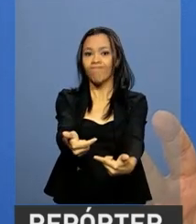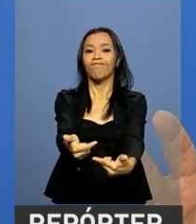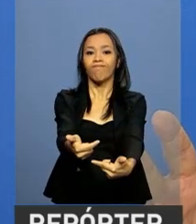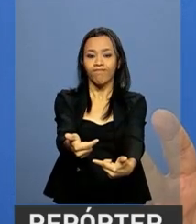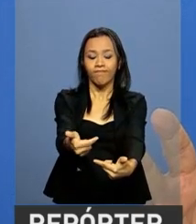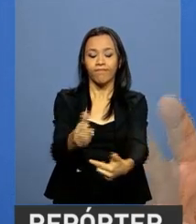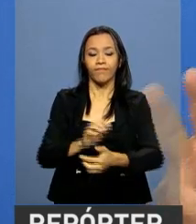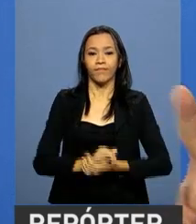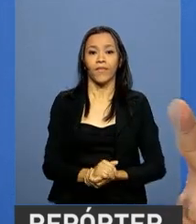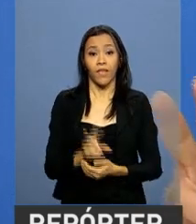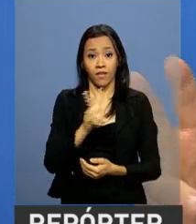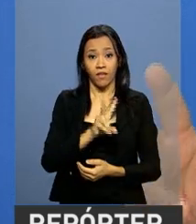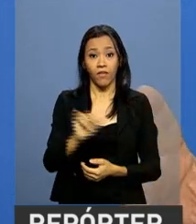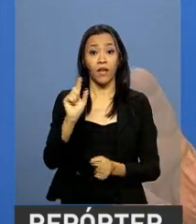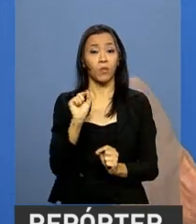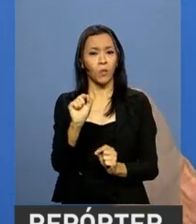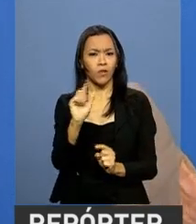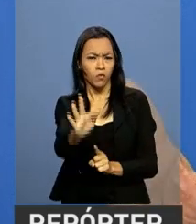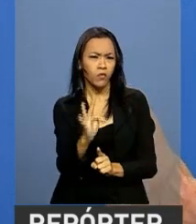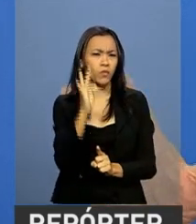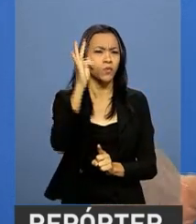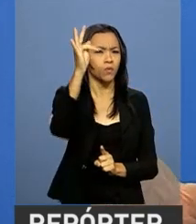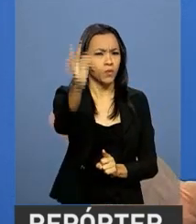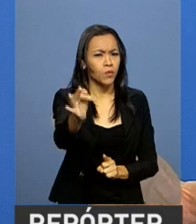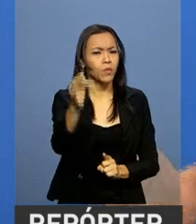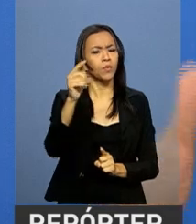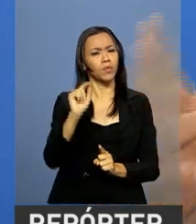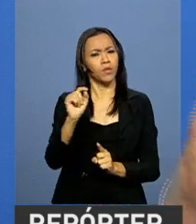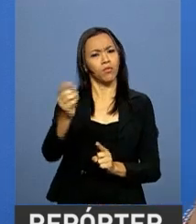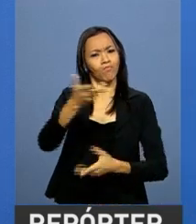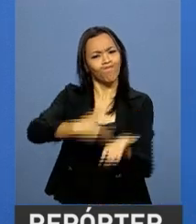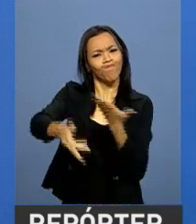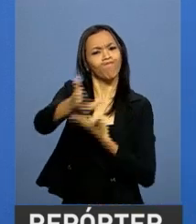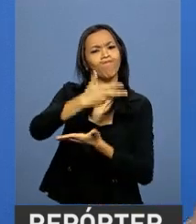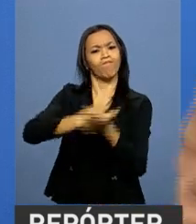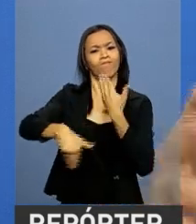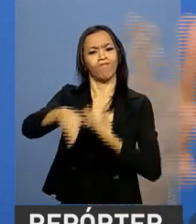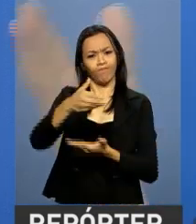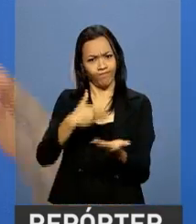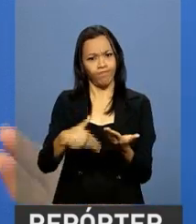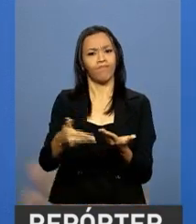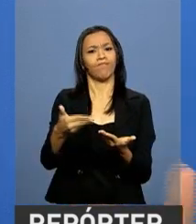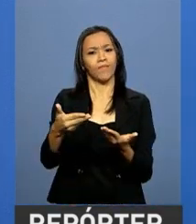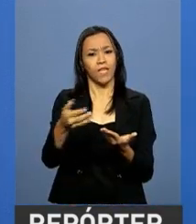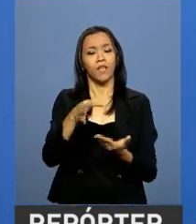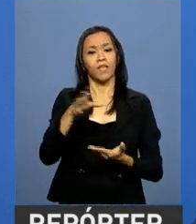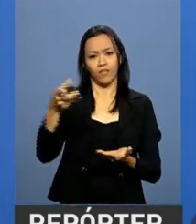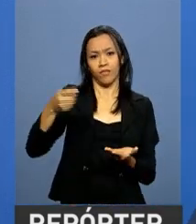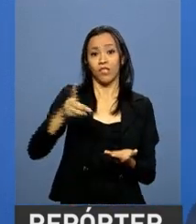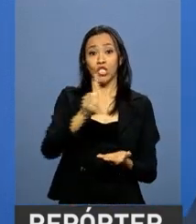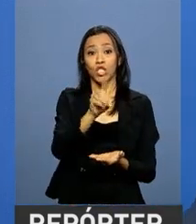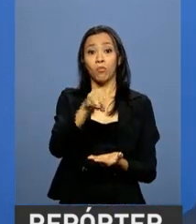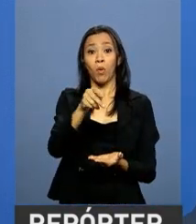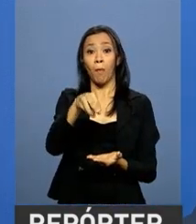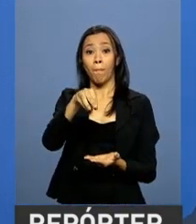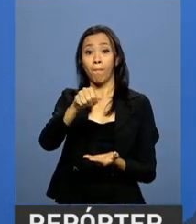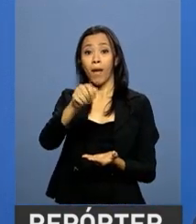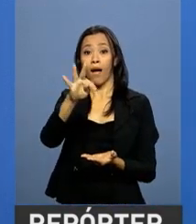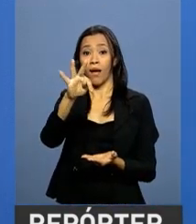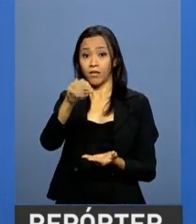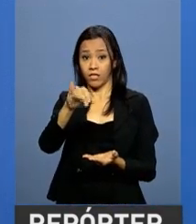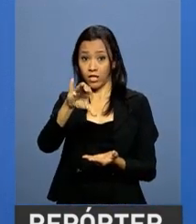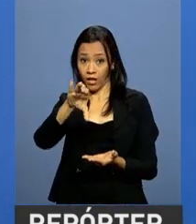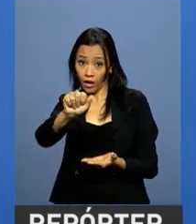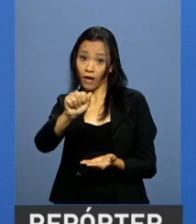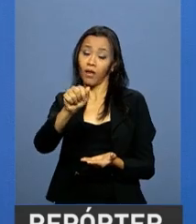Eh que vai envolver no futuro também uma ação diplomática que tem existido mas muito mais intensa eh inclusive